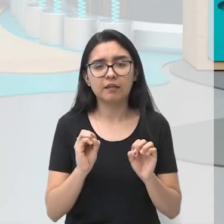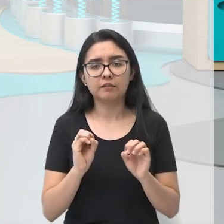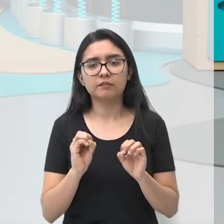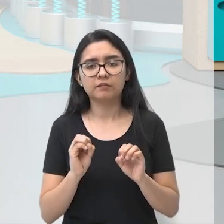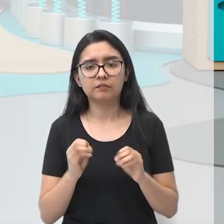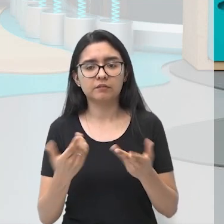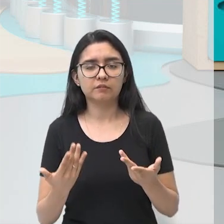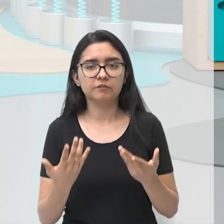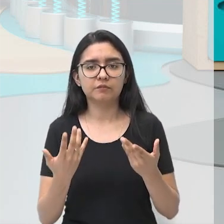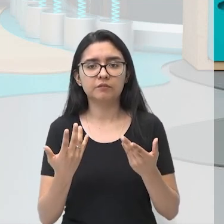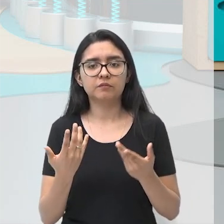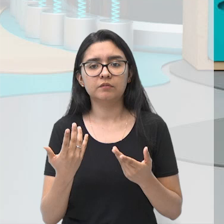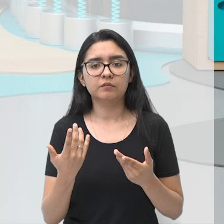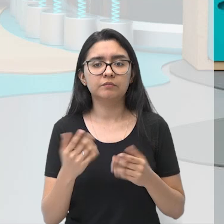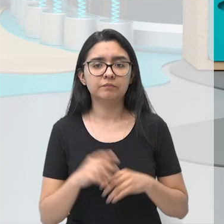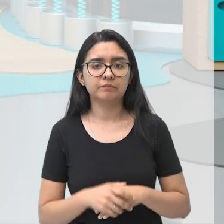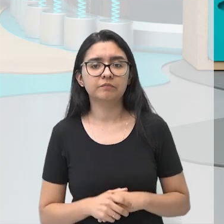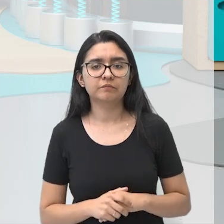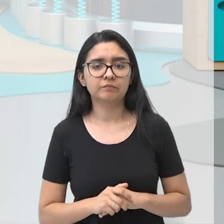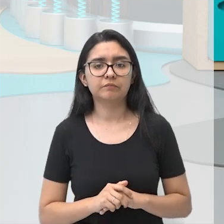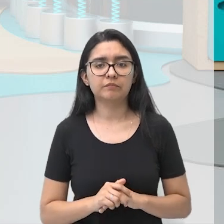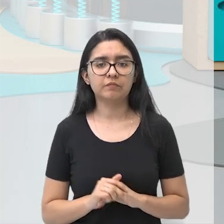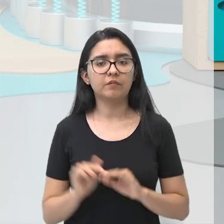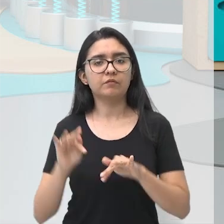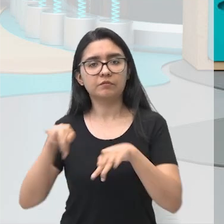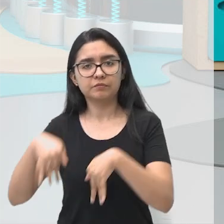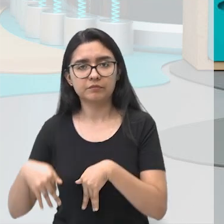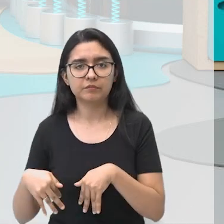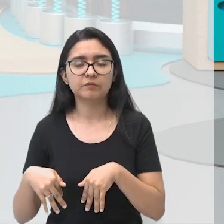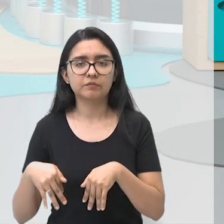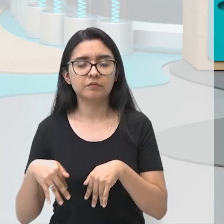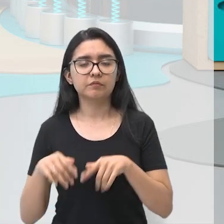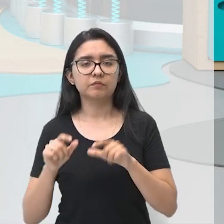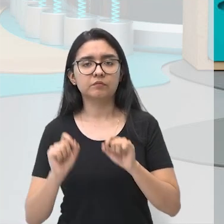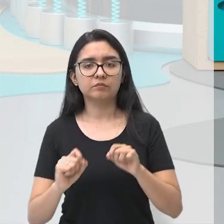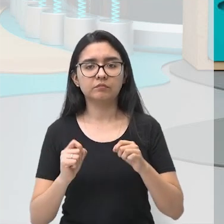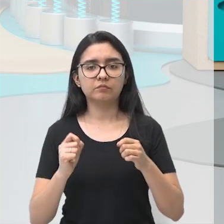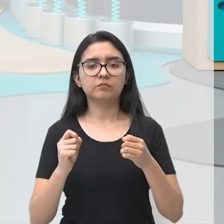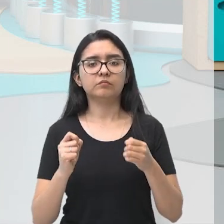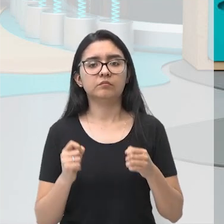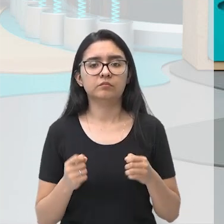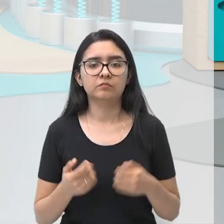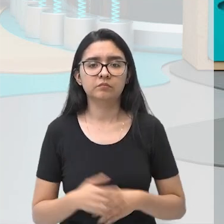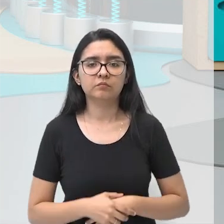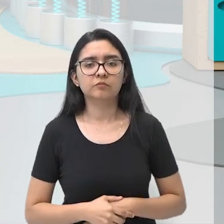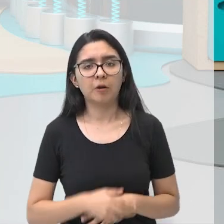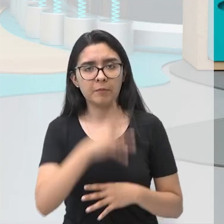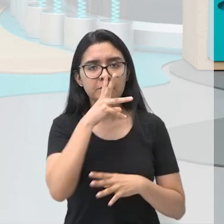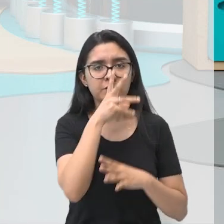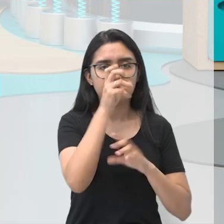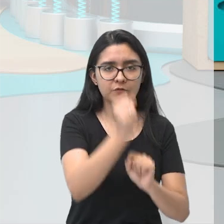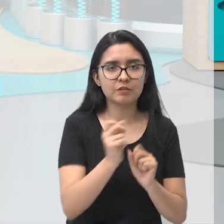começar, vai terminar, que diga, no final do percurso com o mesmo pique,